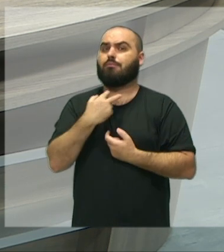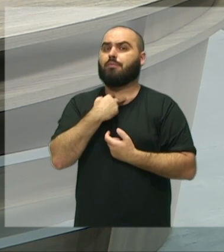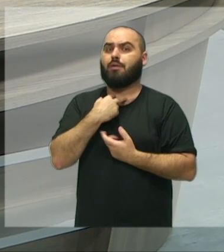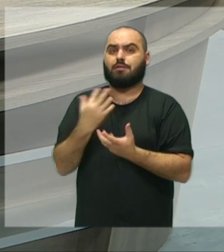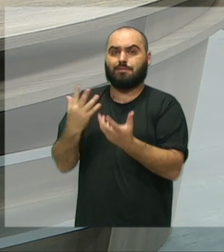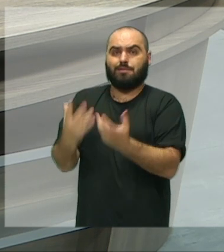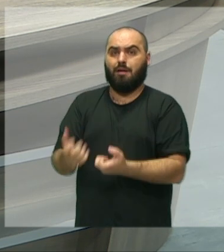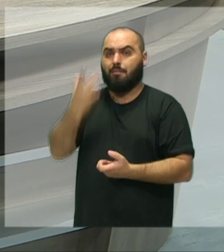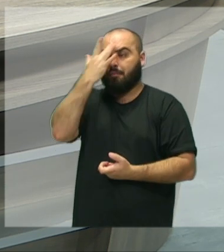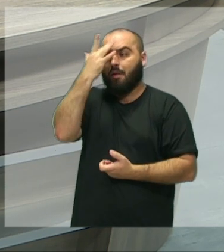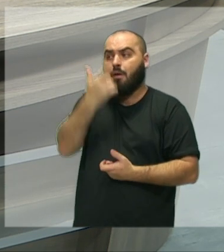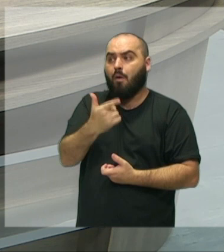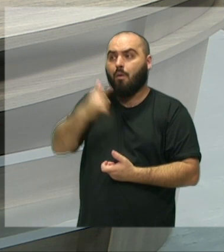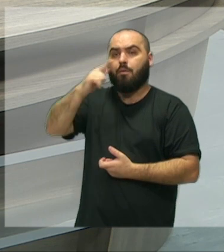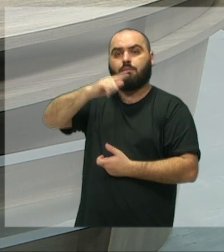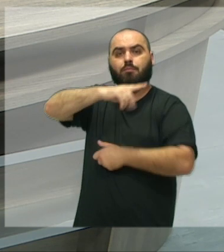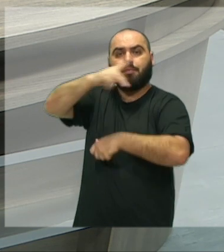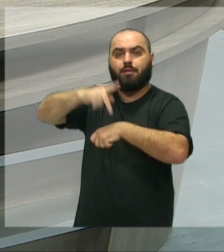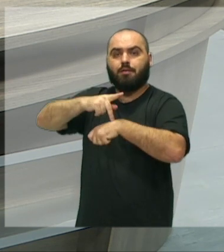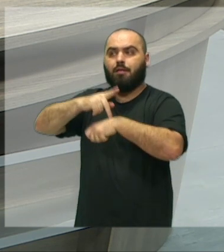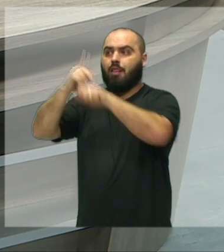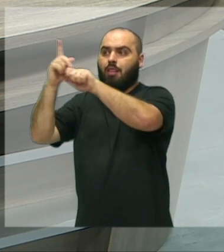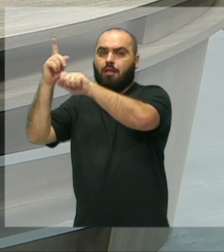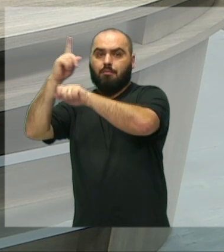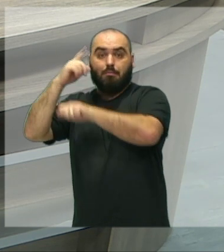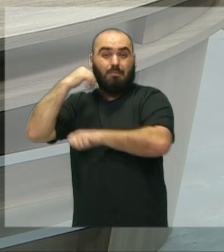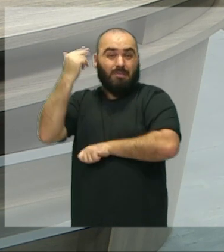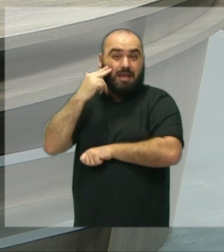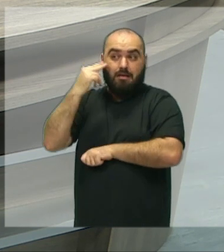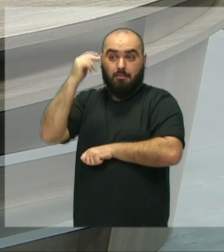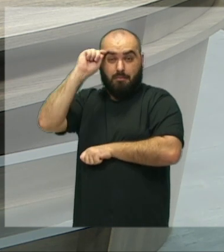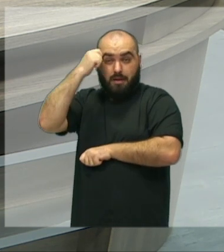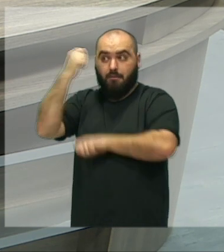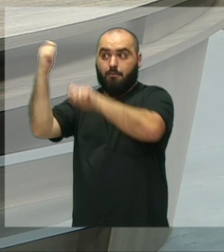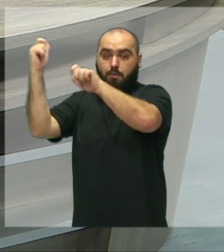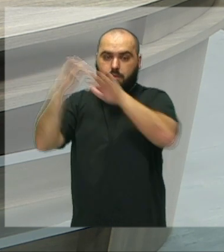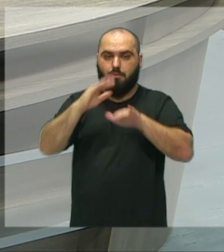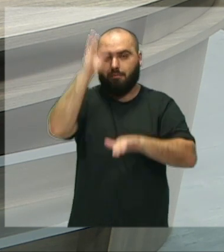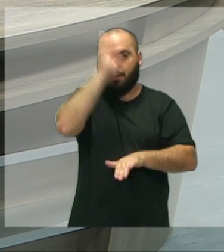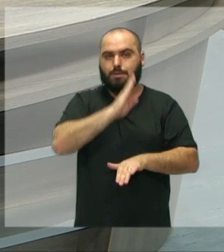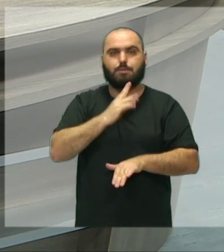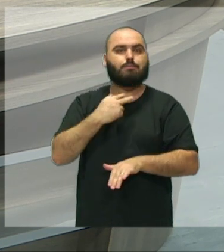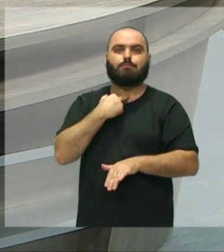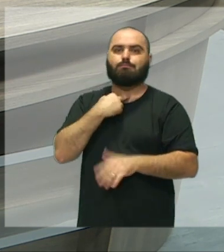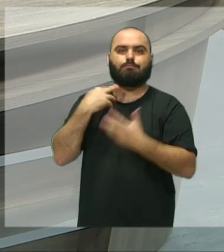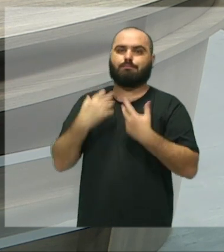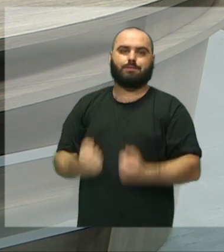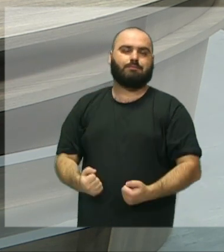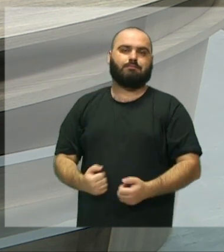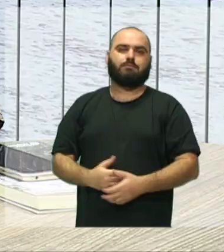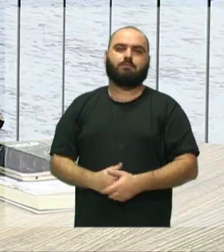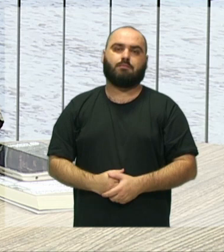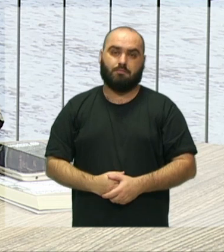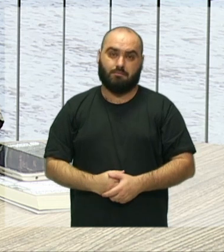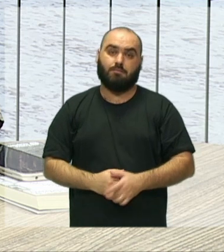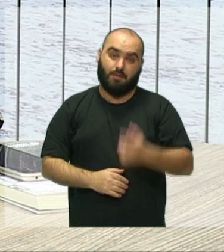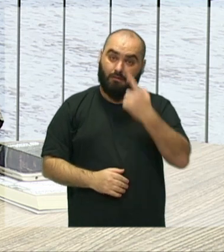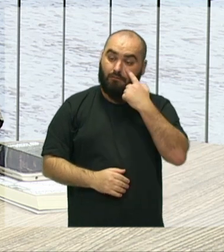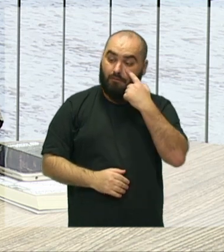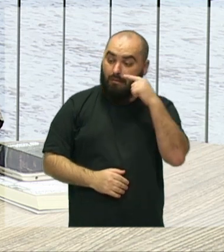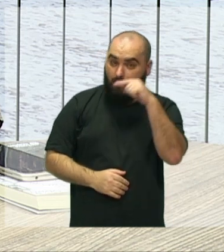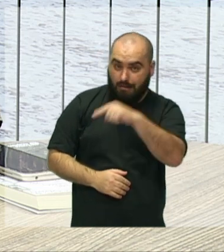imigrantes da raça preta para o Brasil. Era assim que estava o projeto, né? Então a gente fala, para além dessa